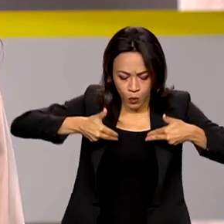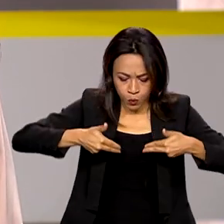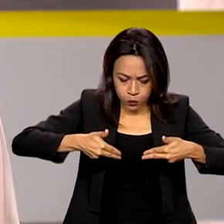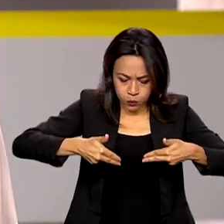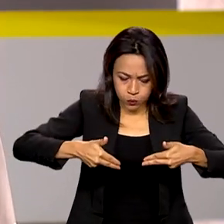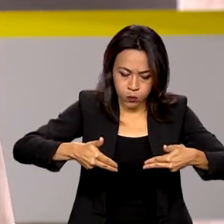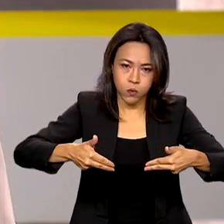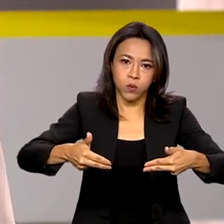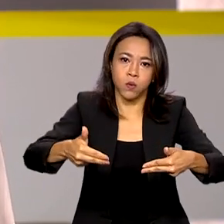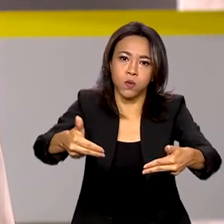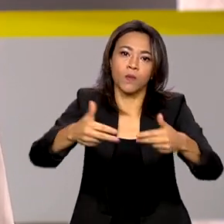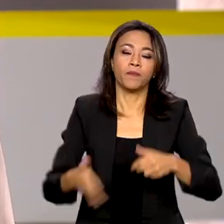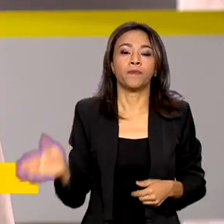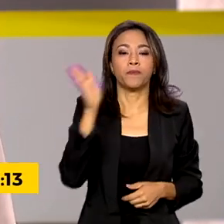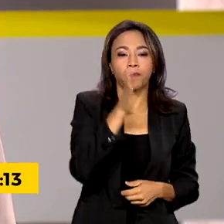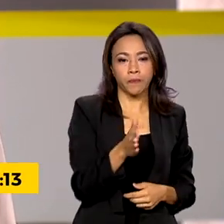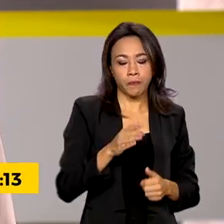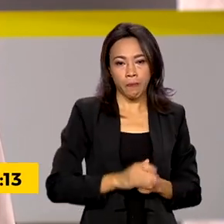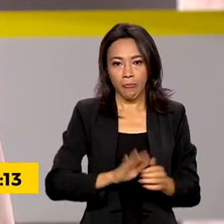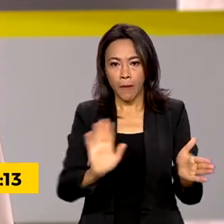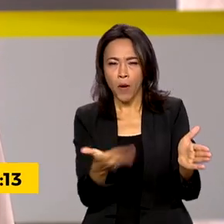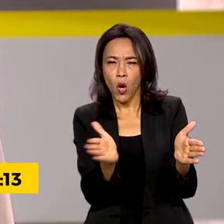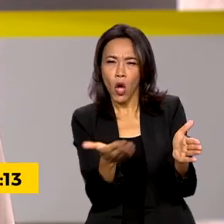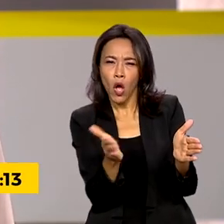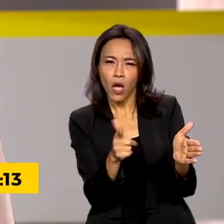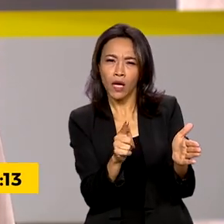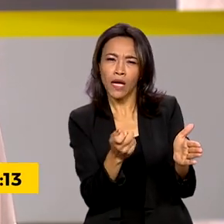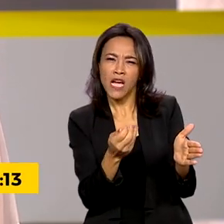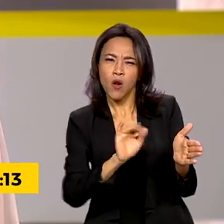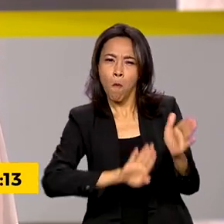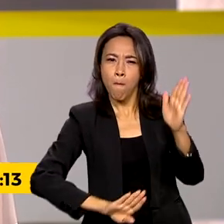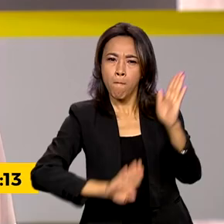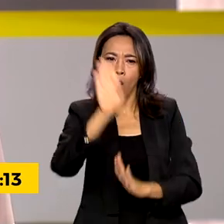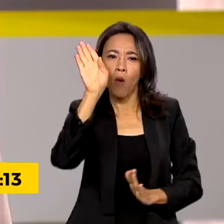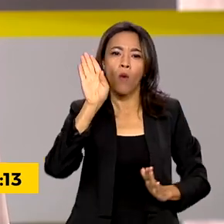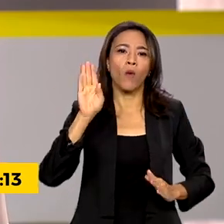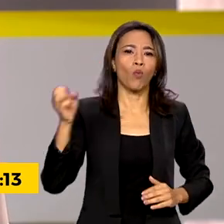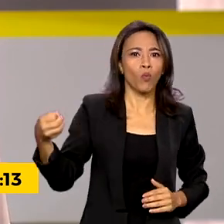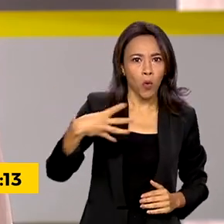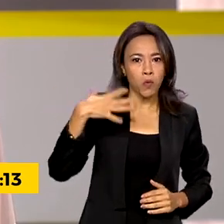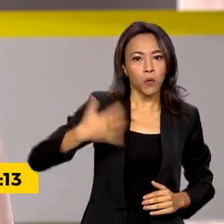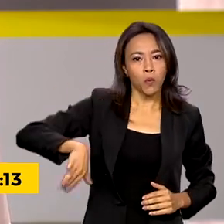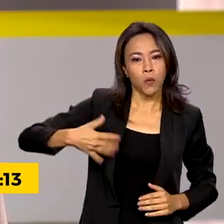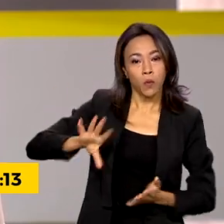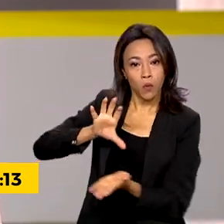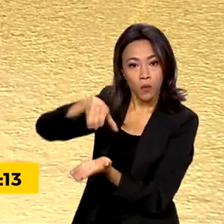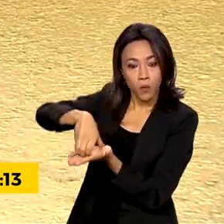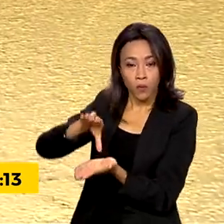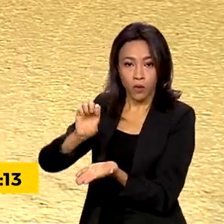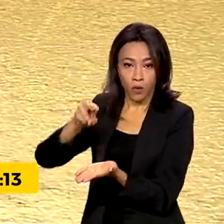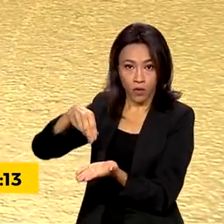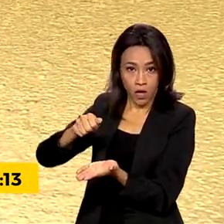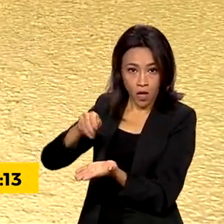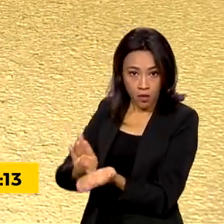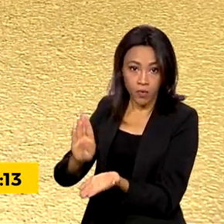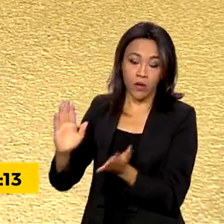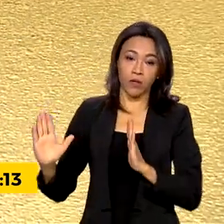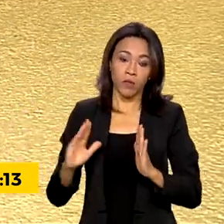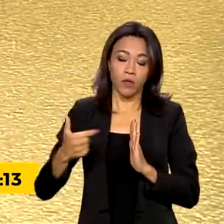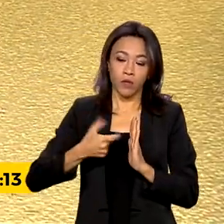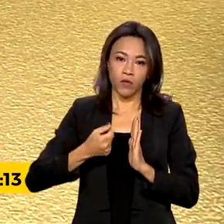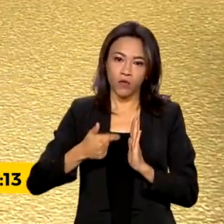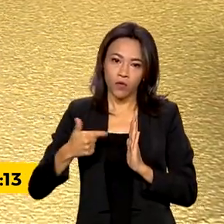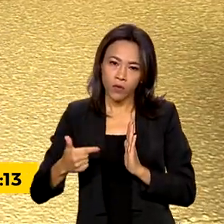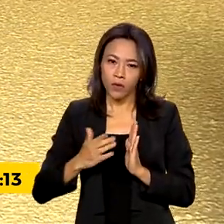a produção de grãos no país deve atingir um novo recorde de acordo com a Conab a safra de grãos